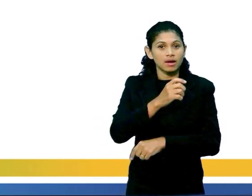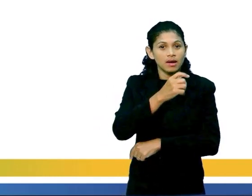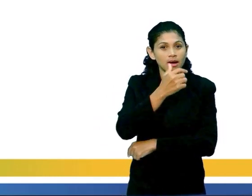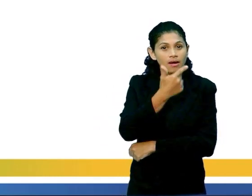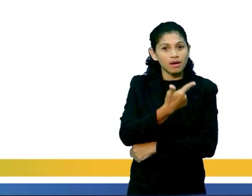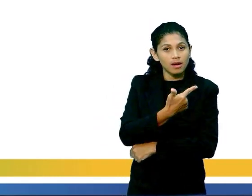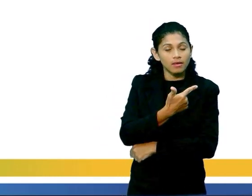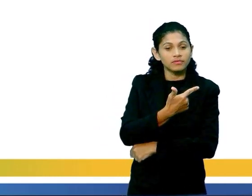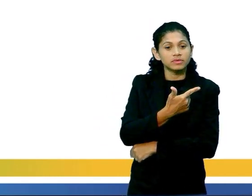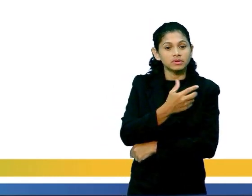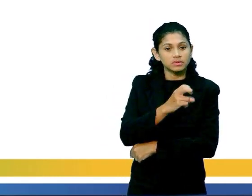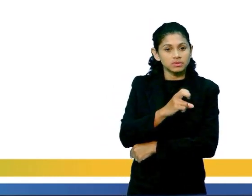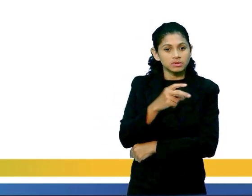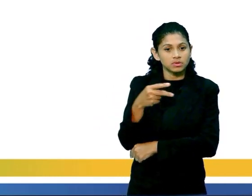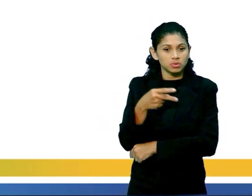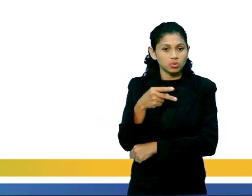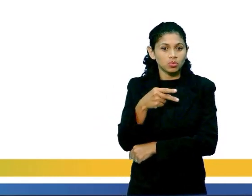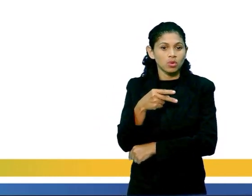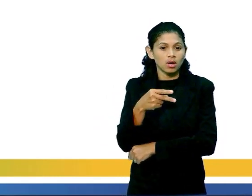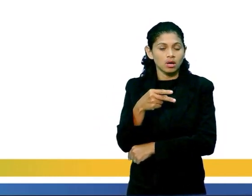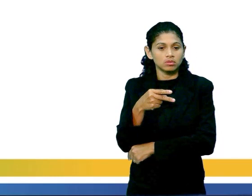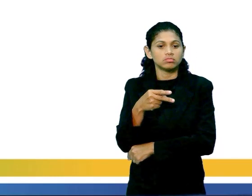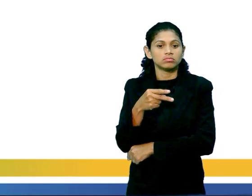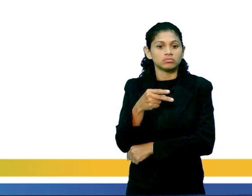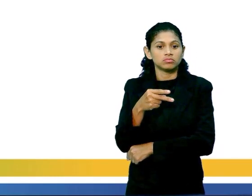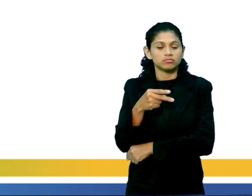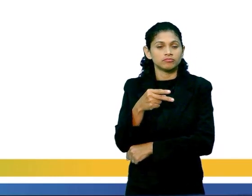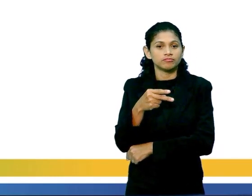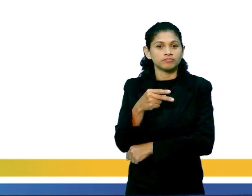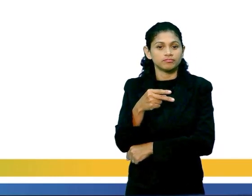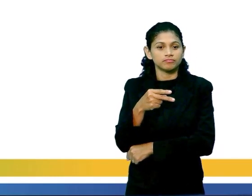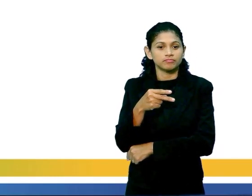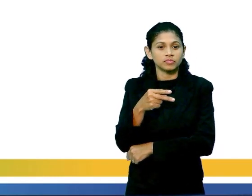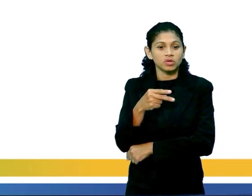né? 75 ao quadrado,